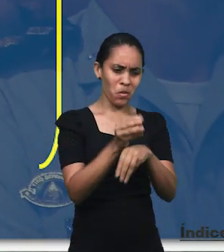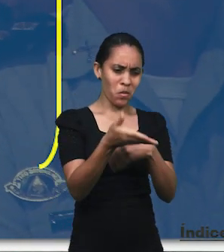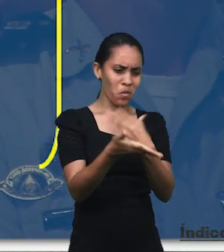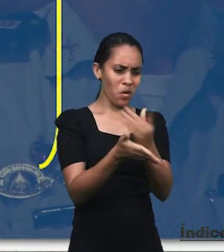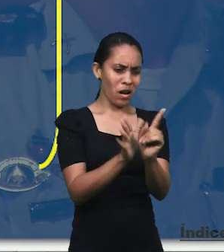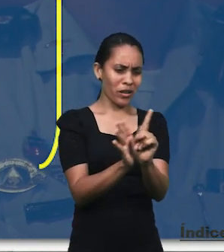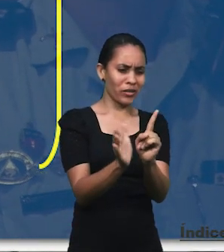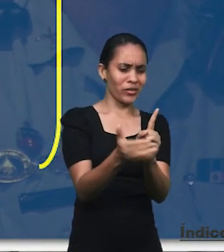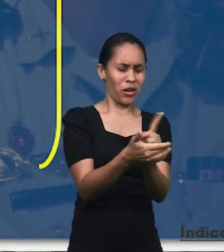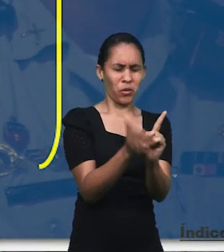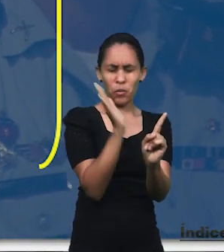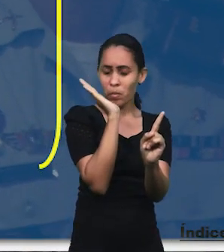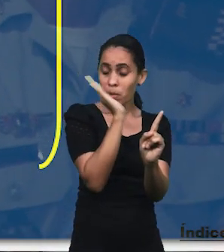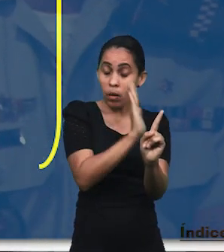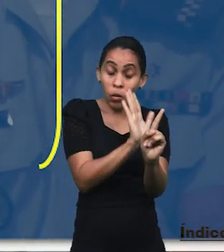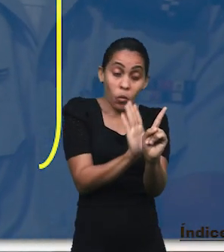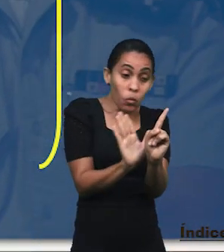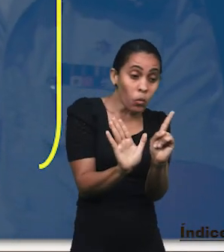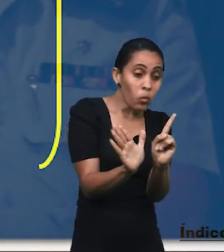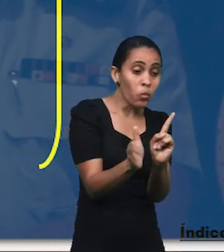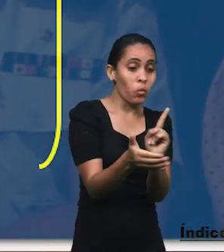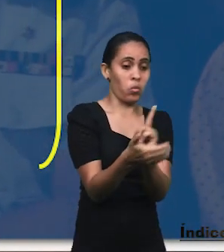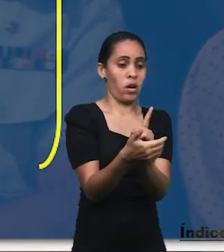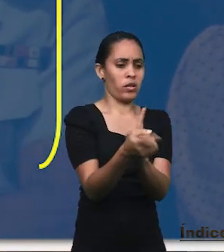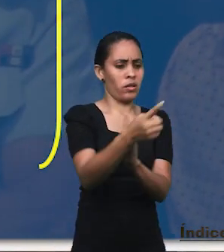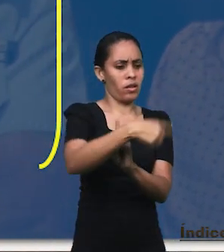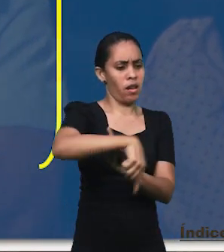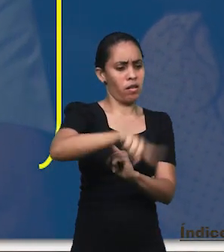Falharei, pois eu te